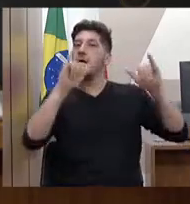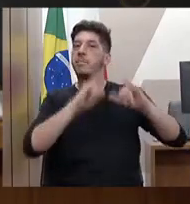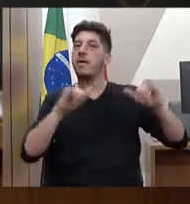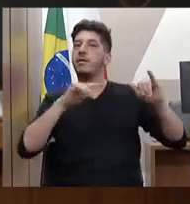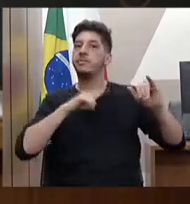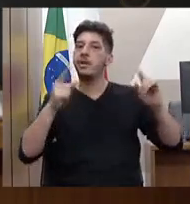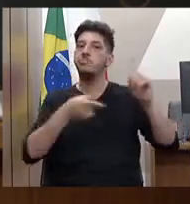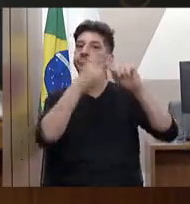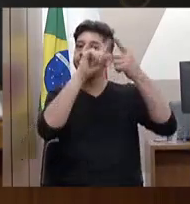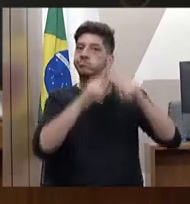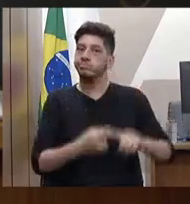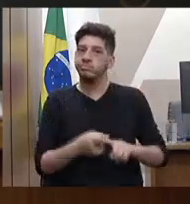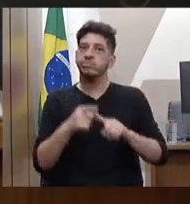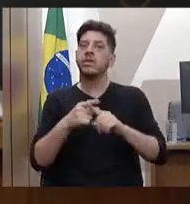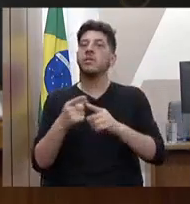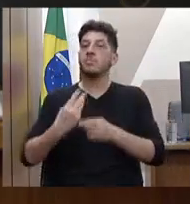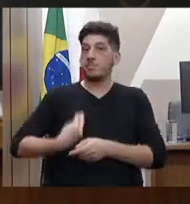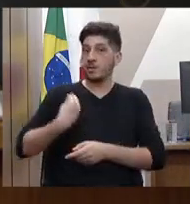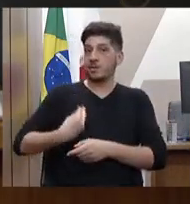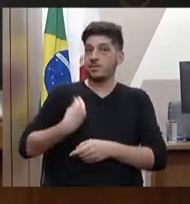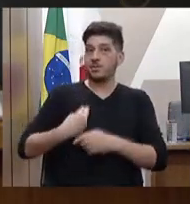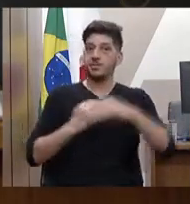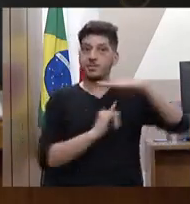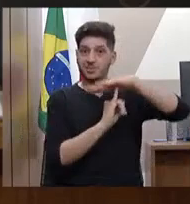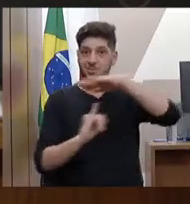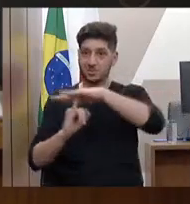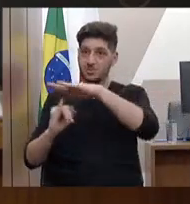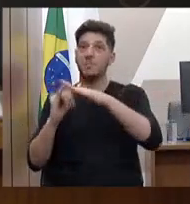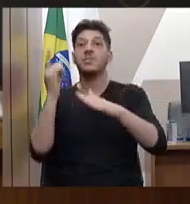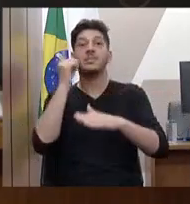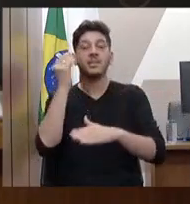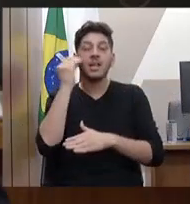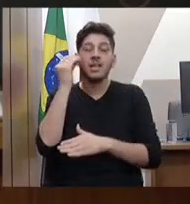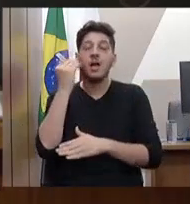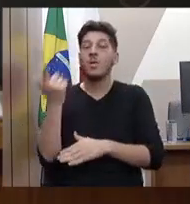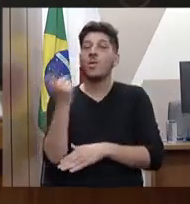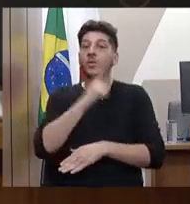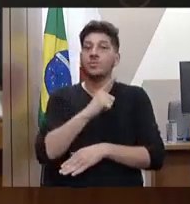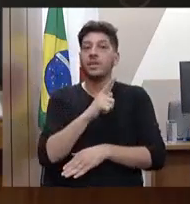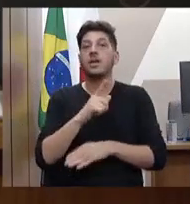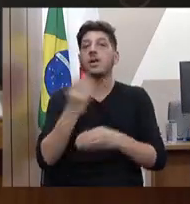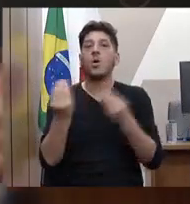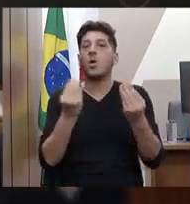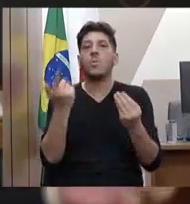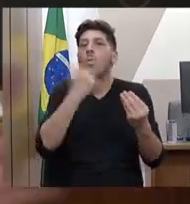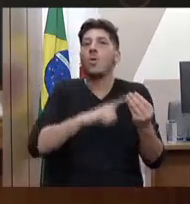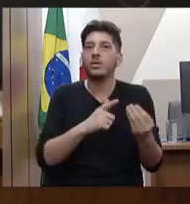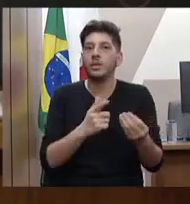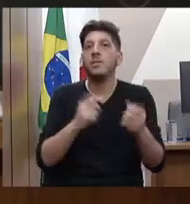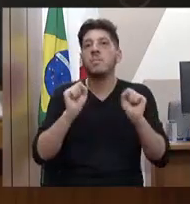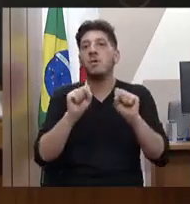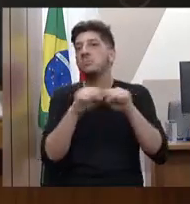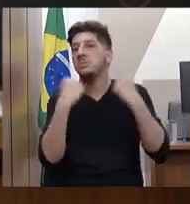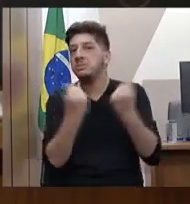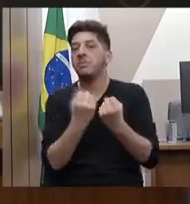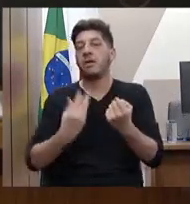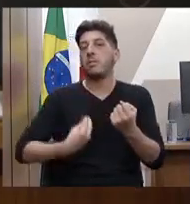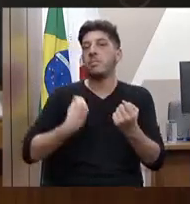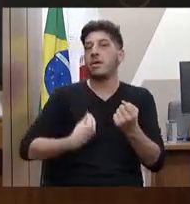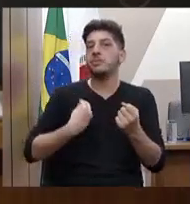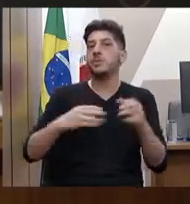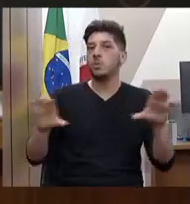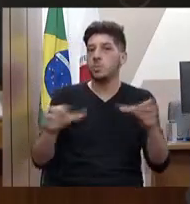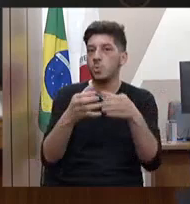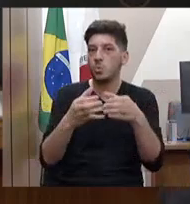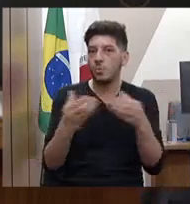envolvimento intelestitucional para buscar isso que é muito relevante e como que a gente pode fazer isso através de seminários participação conjuntos como a